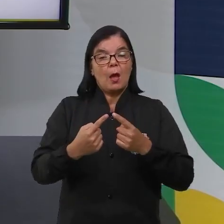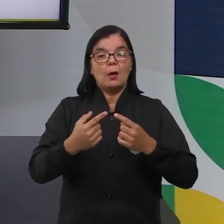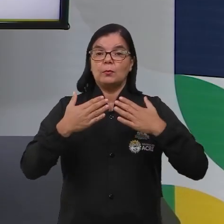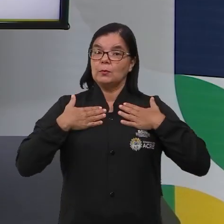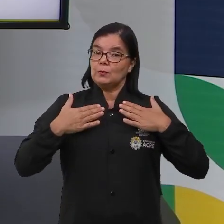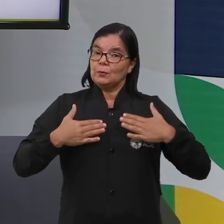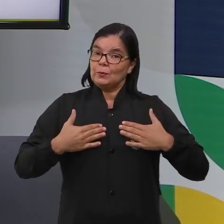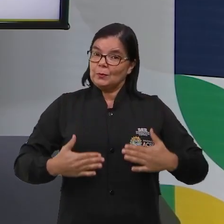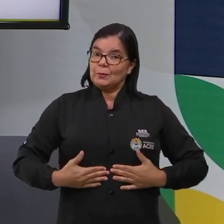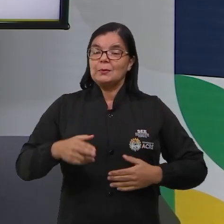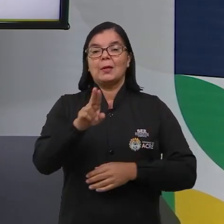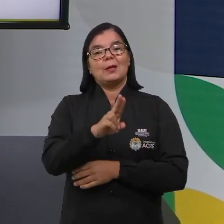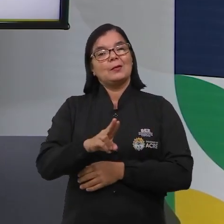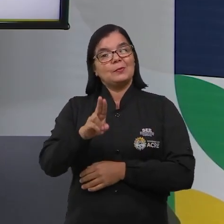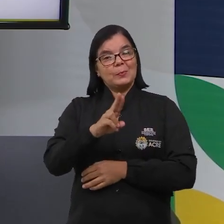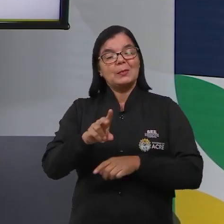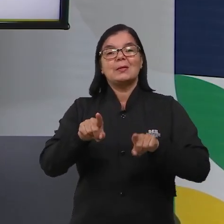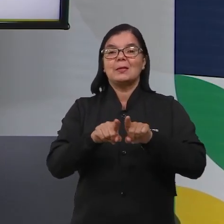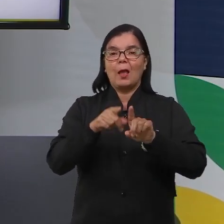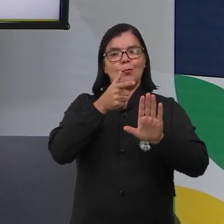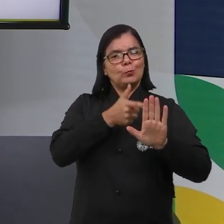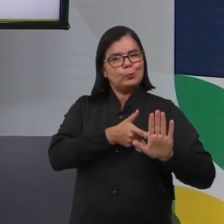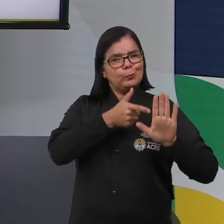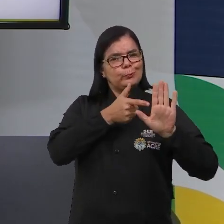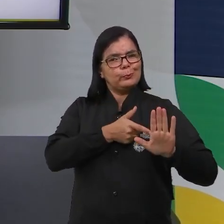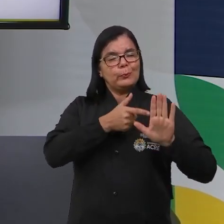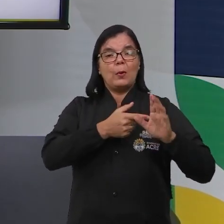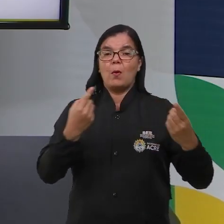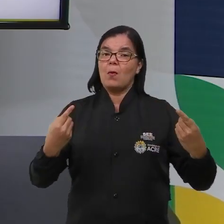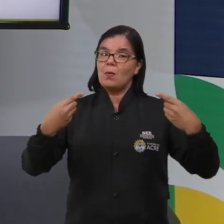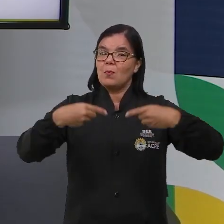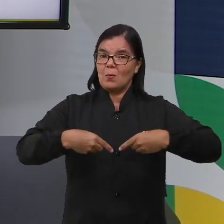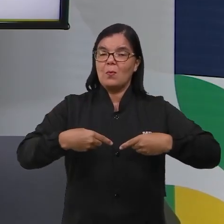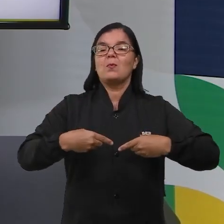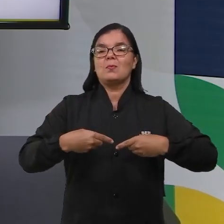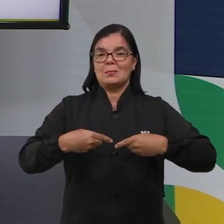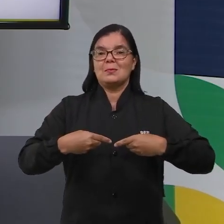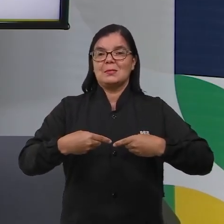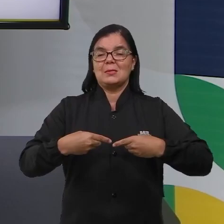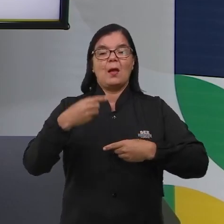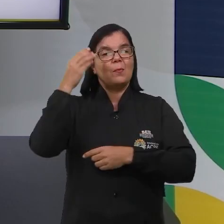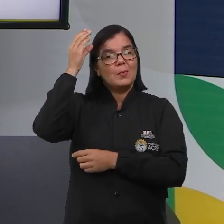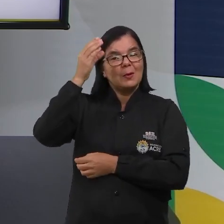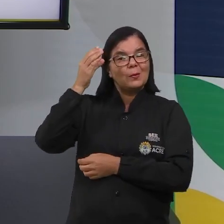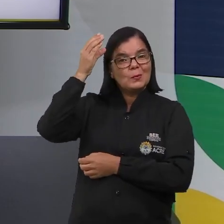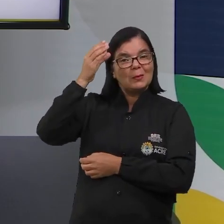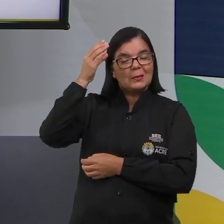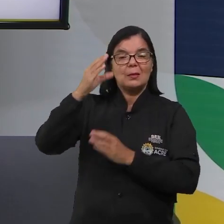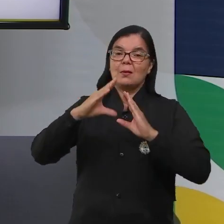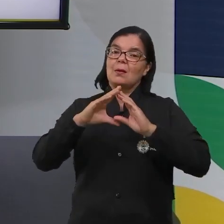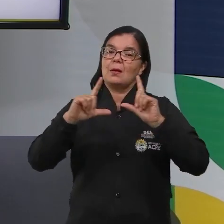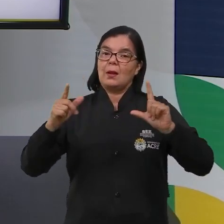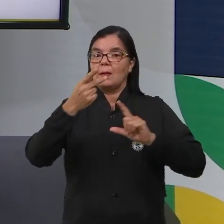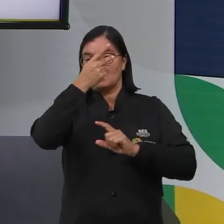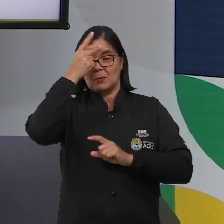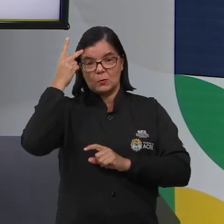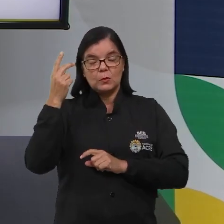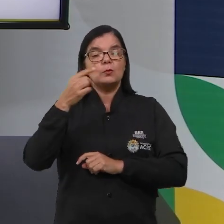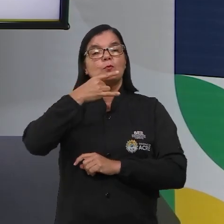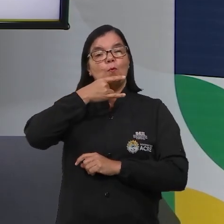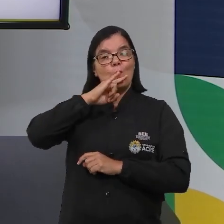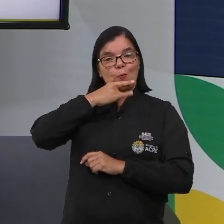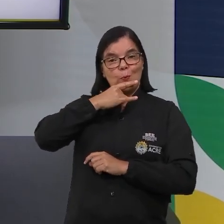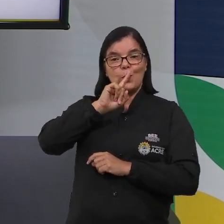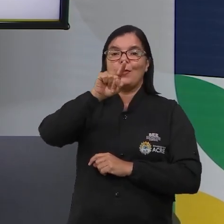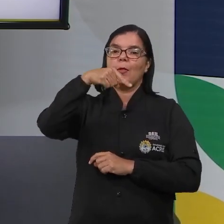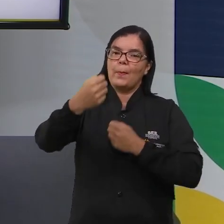foi utilizado aqui nessa campanha contra as pessoas, assim, para conscientizar, obviamente, aquelas pessoas que bebem